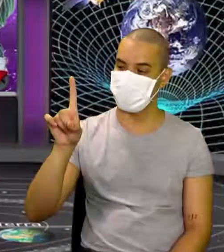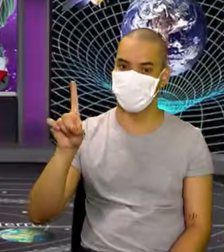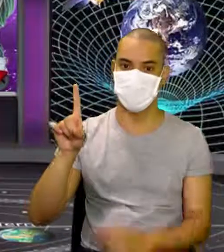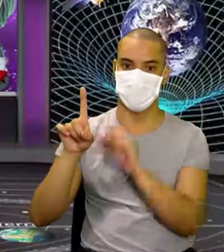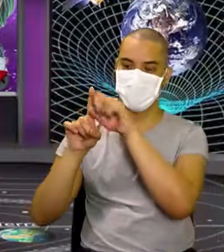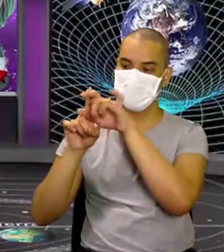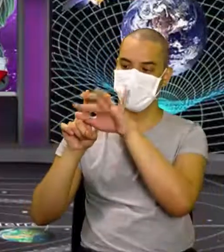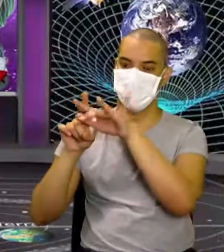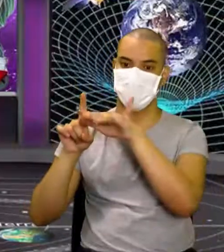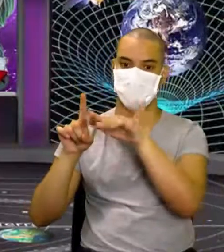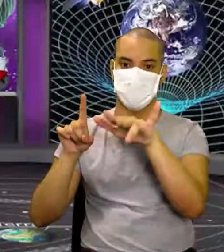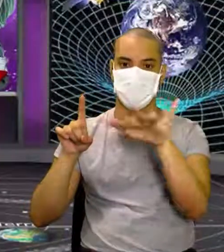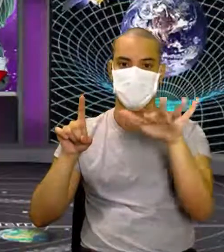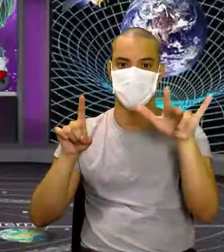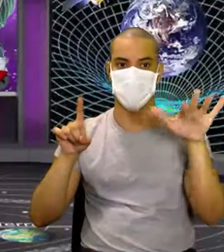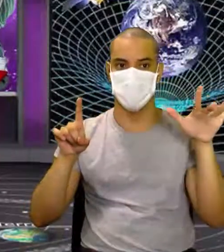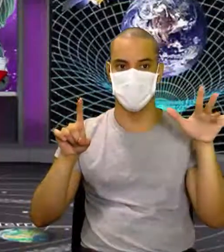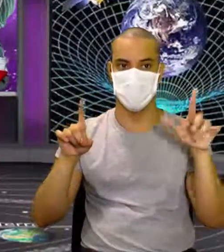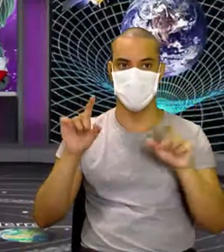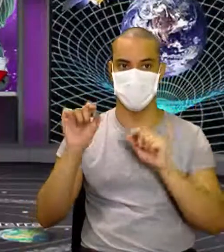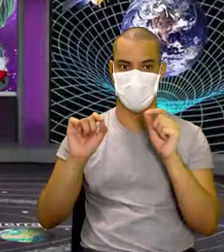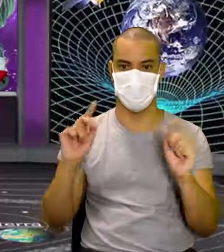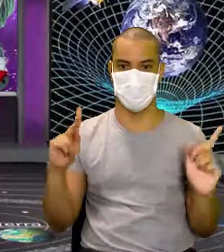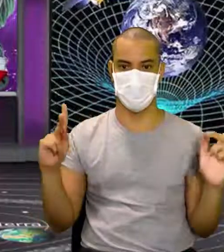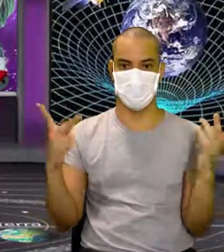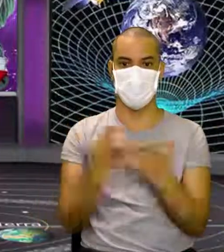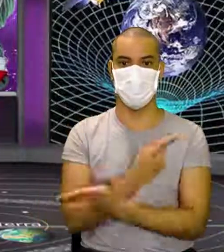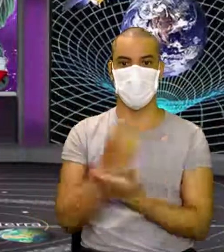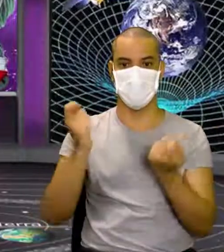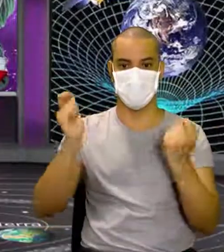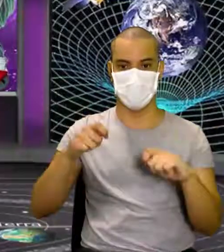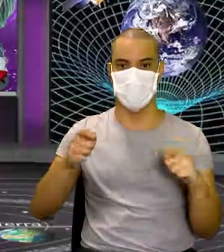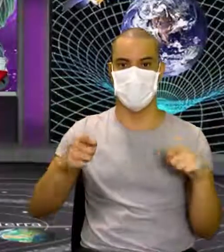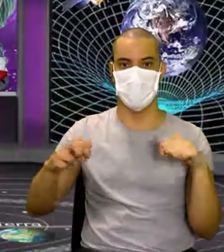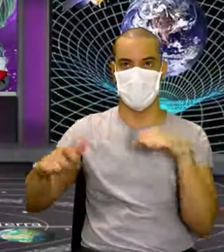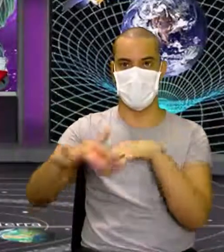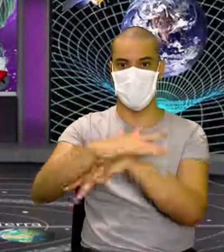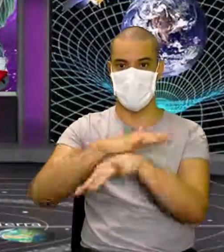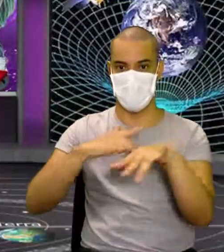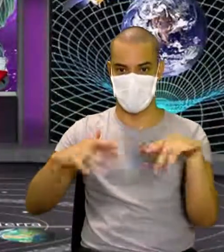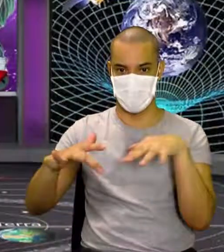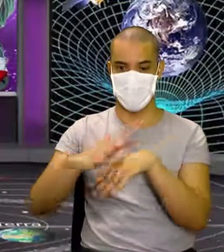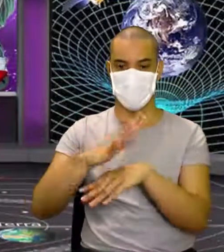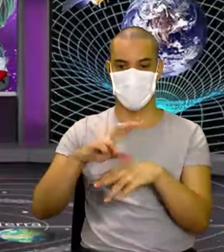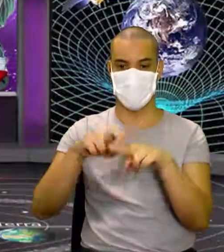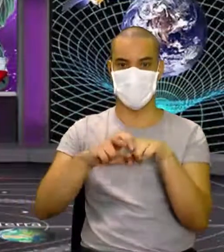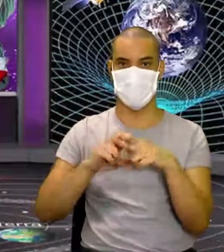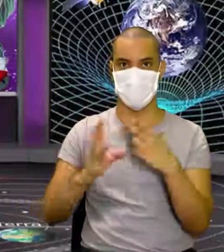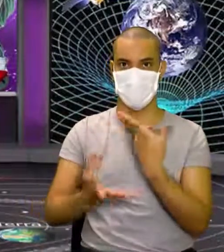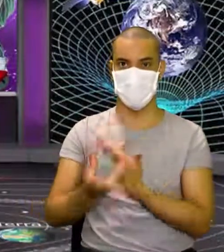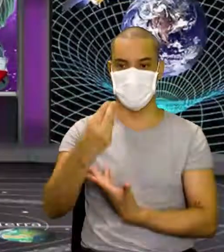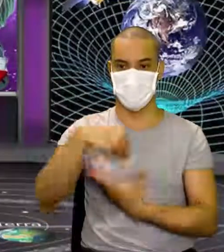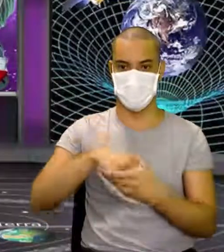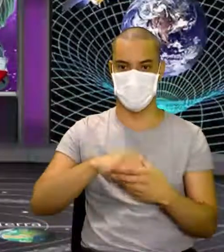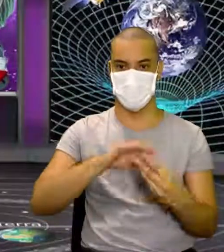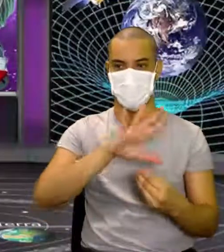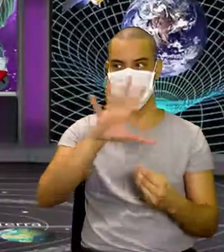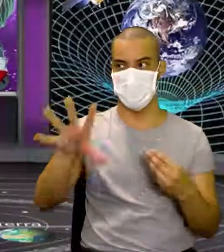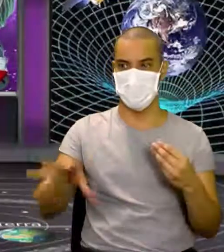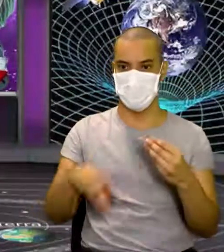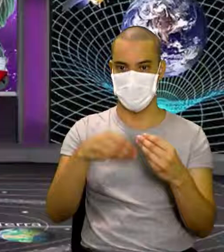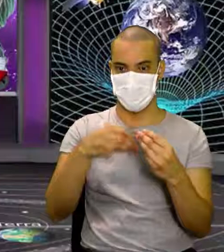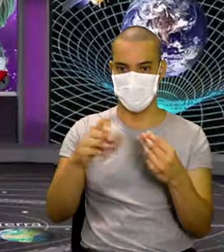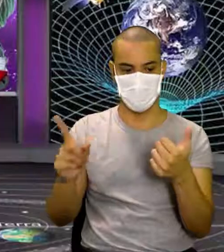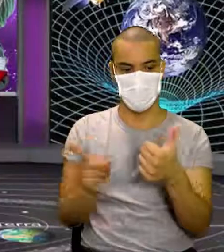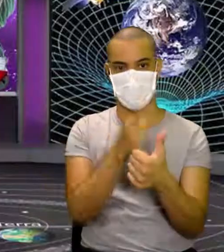aquela essência ali, né? Aquela essência capaz de envolver. Então, eles atribuíram, primeiramente, lá